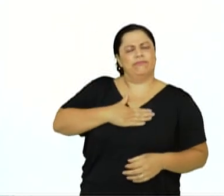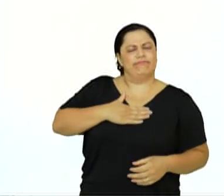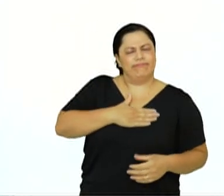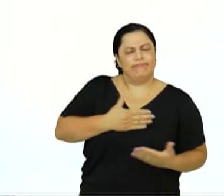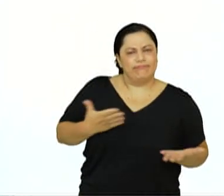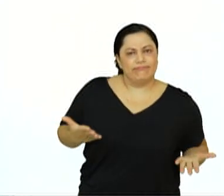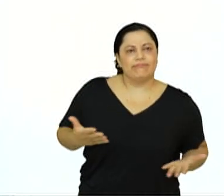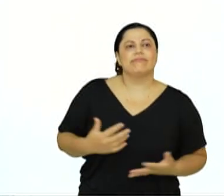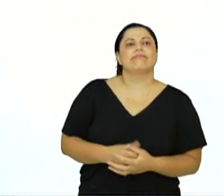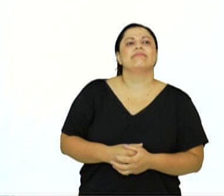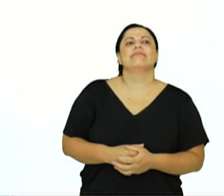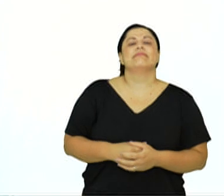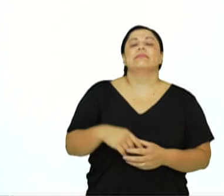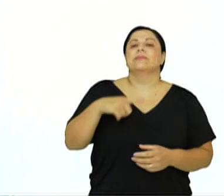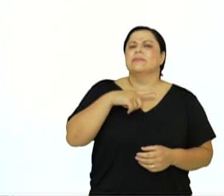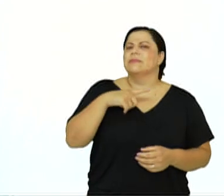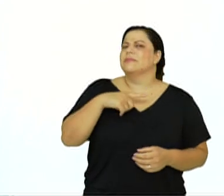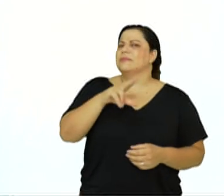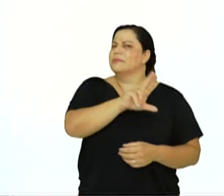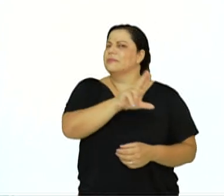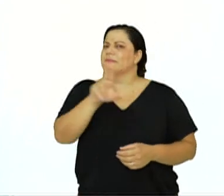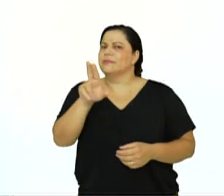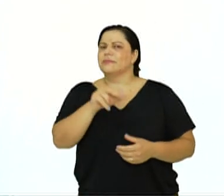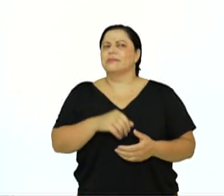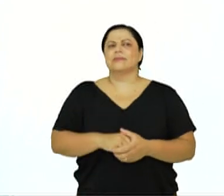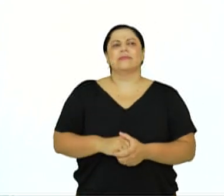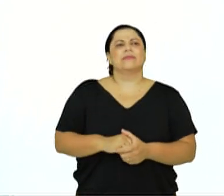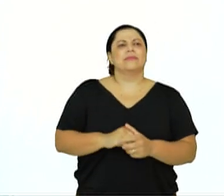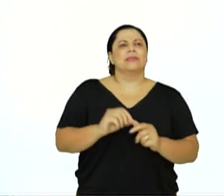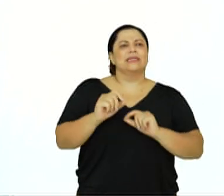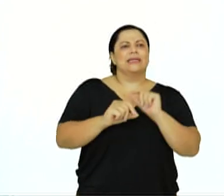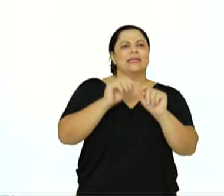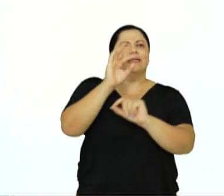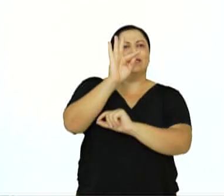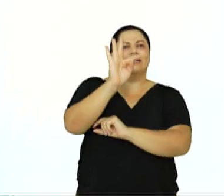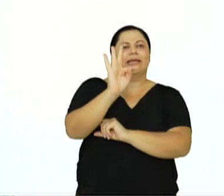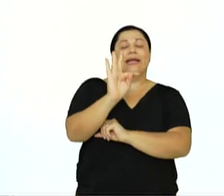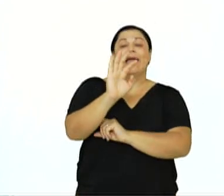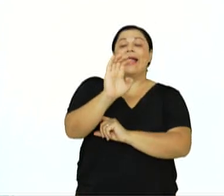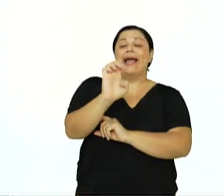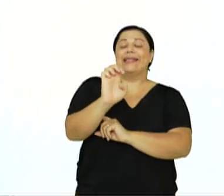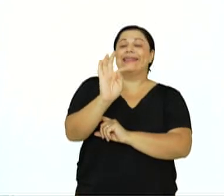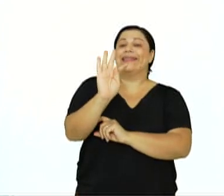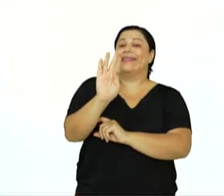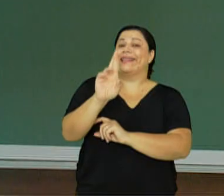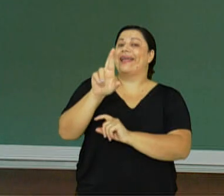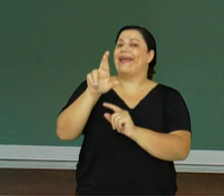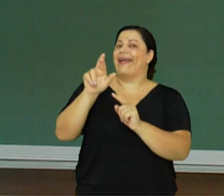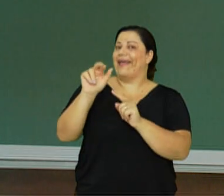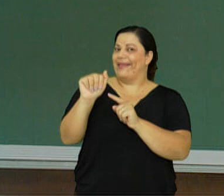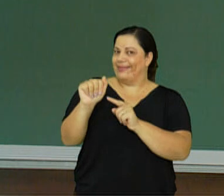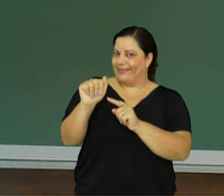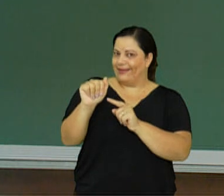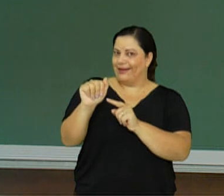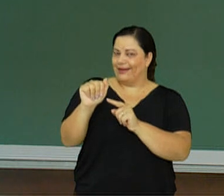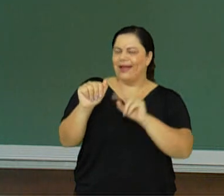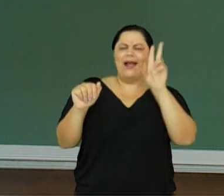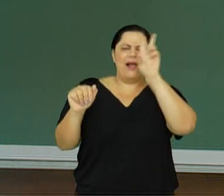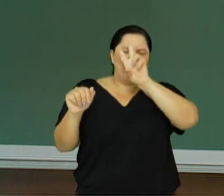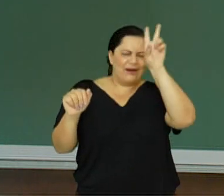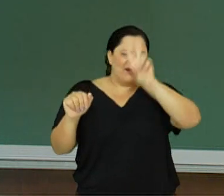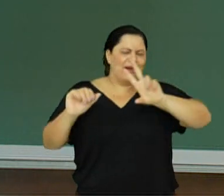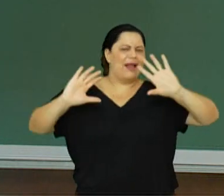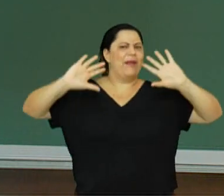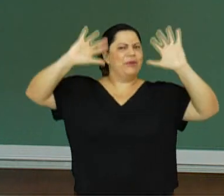gente chama ela de um tetraedro. Tetra, a gente já lembra disso, né? Lá do futebol, do